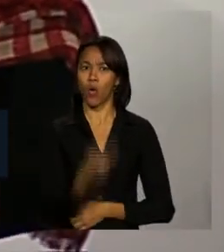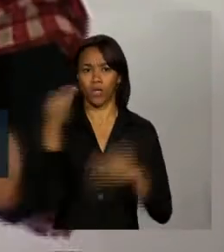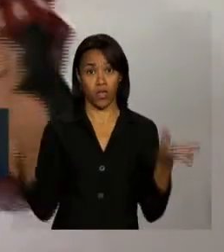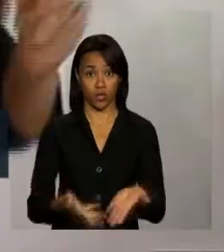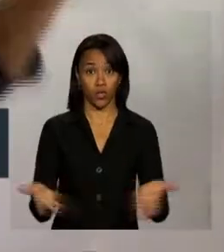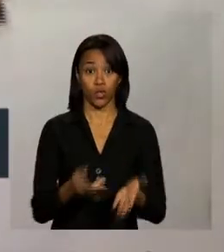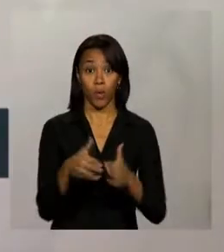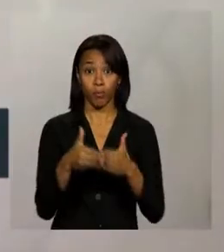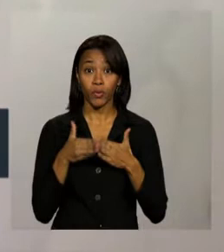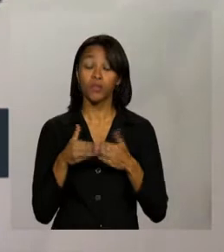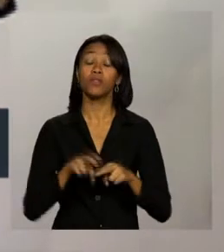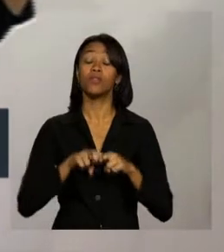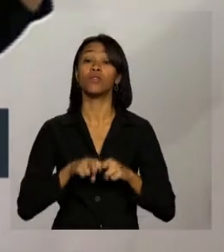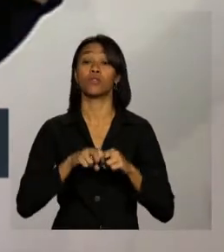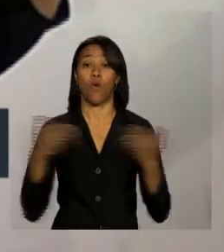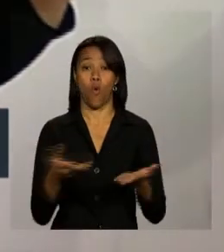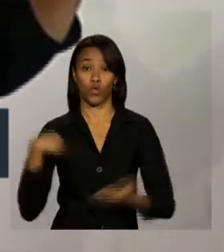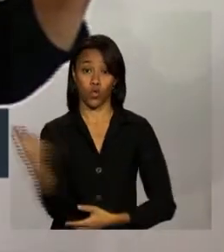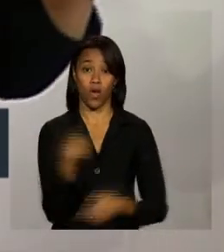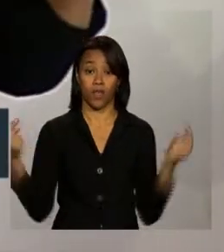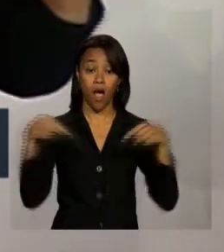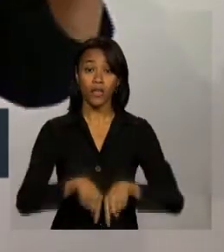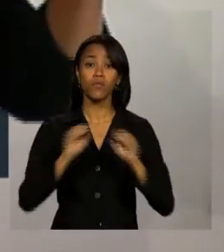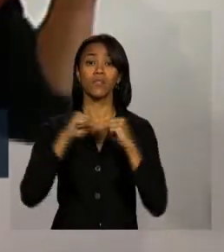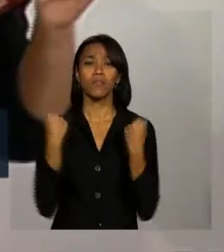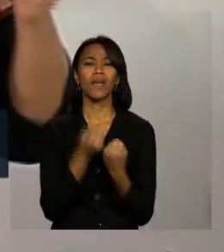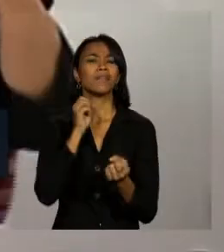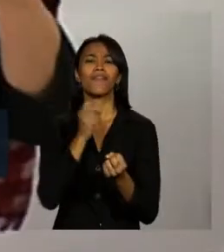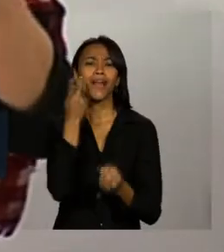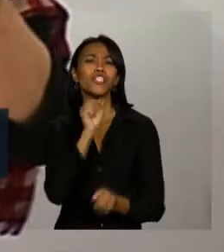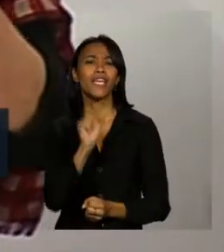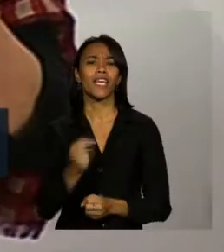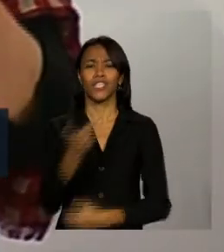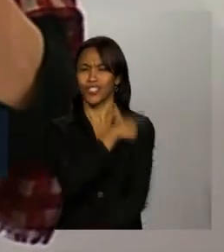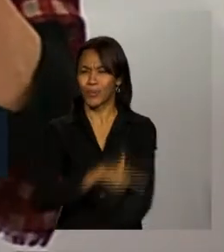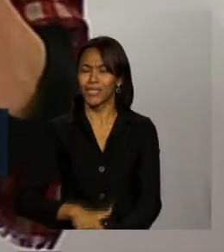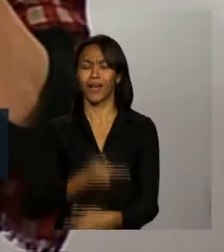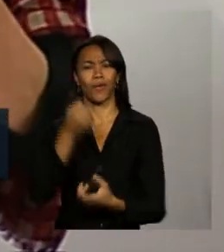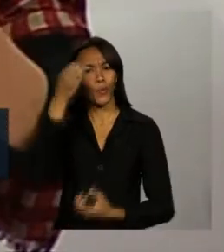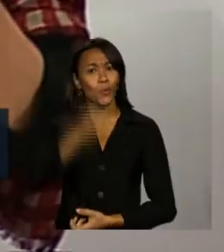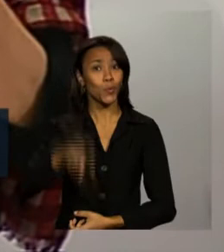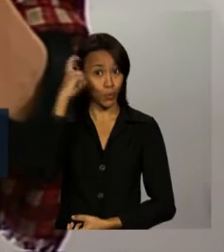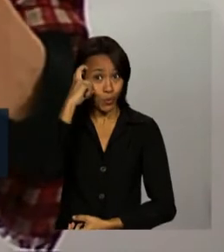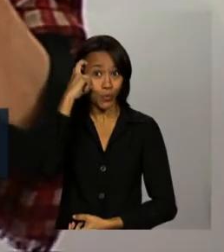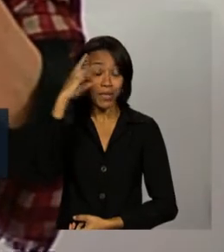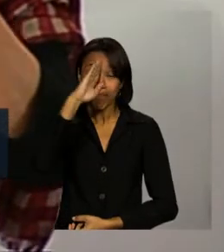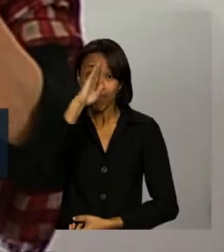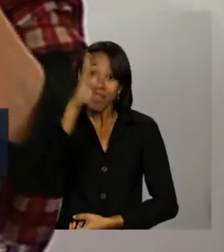contemporaneidade. Por isso, nós estamos aqui falando de educação, de cultura e, fundamentalmente,